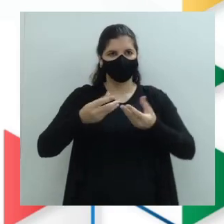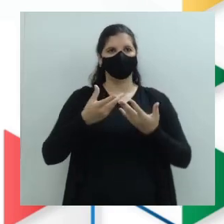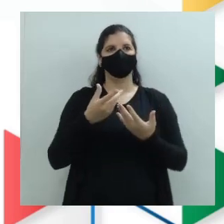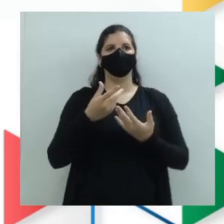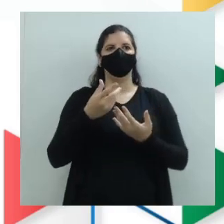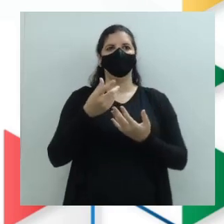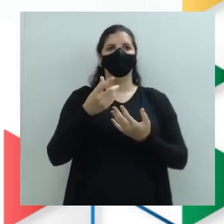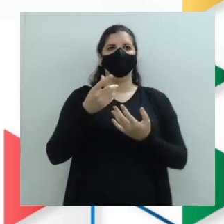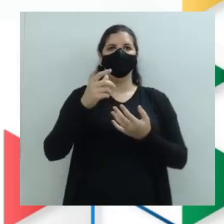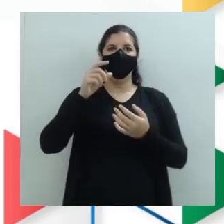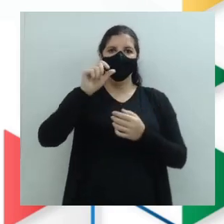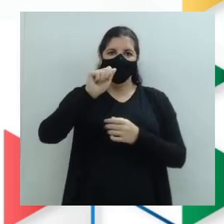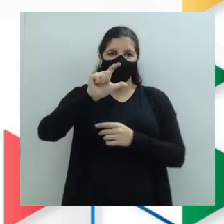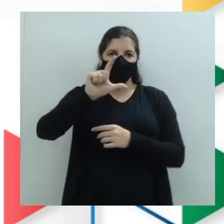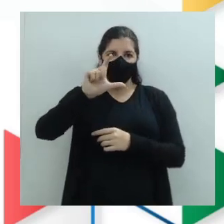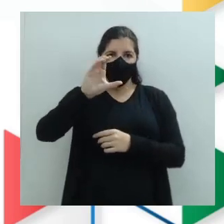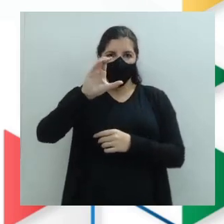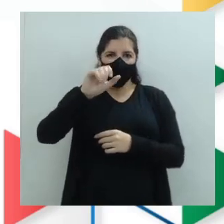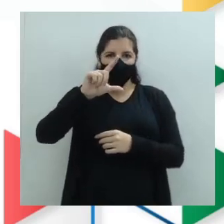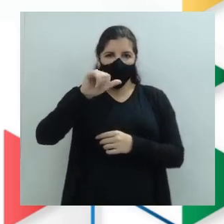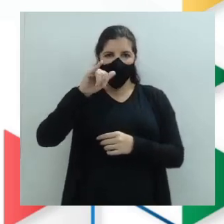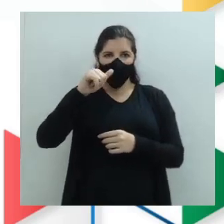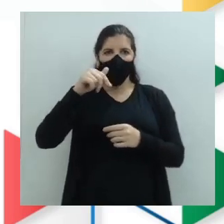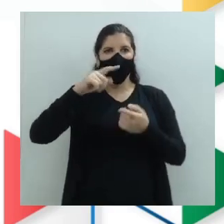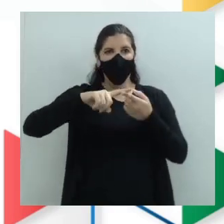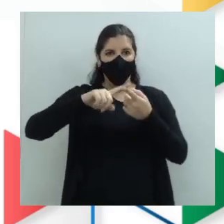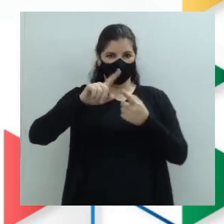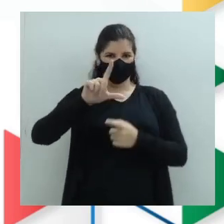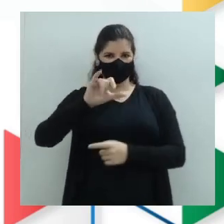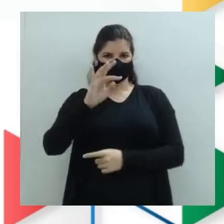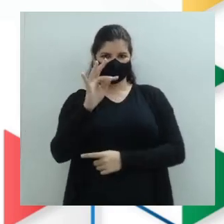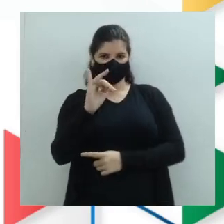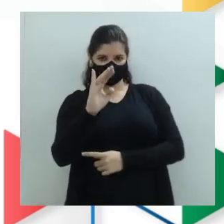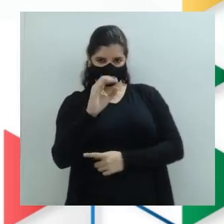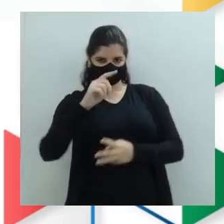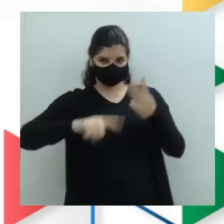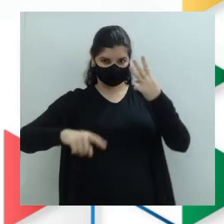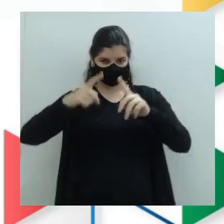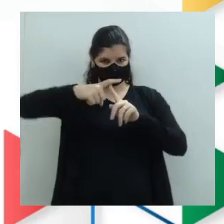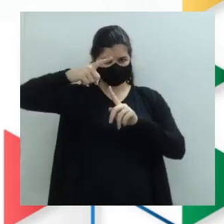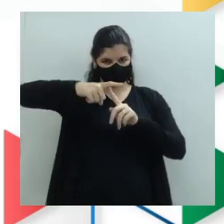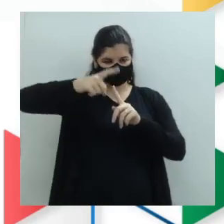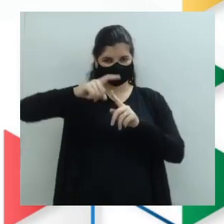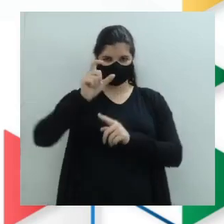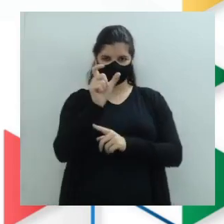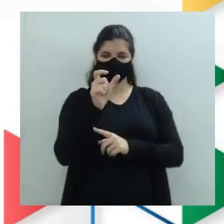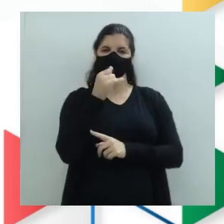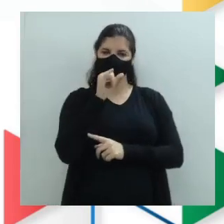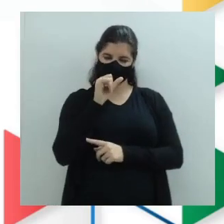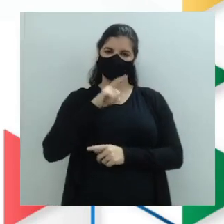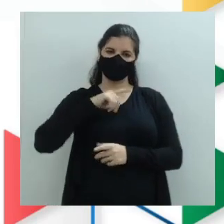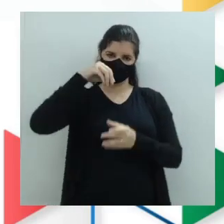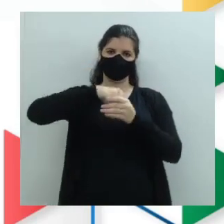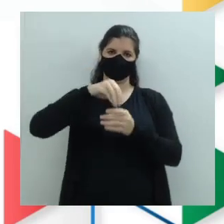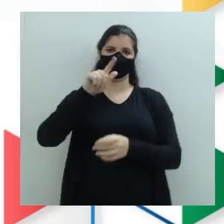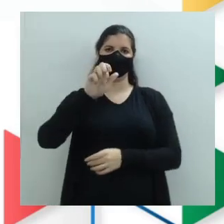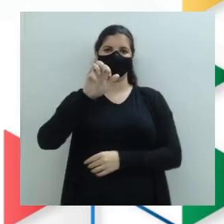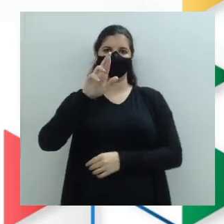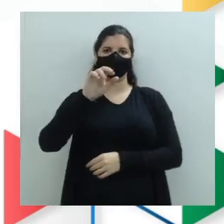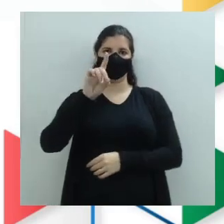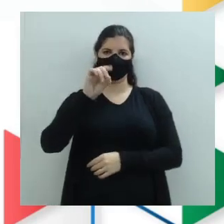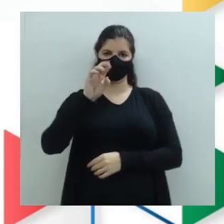pilha alcalina e pilha de lítio. Elas são exemplos de geradores.